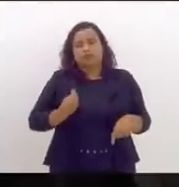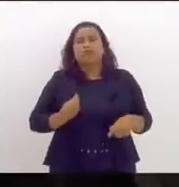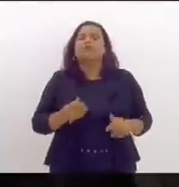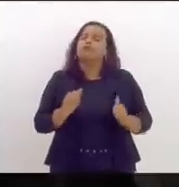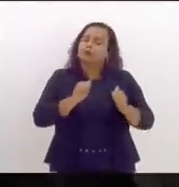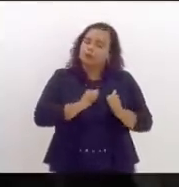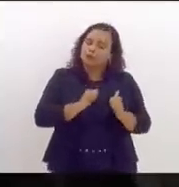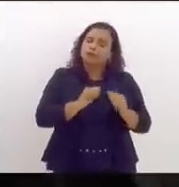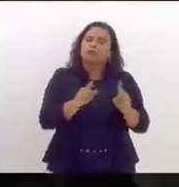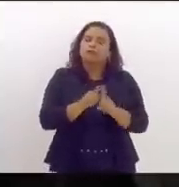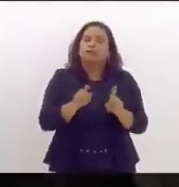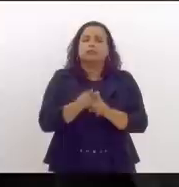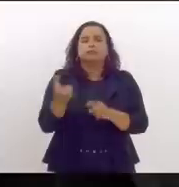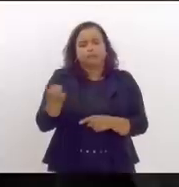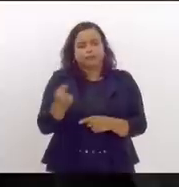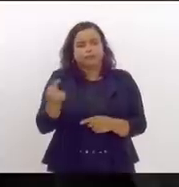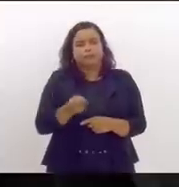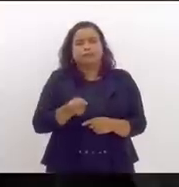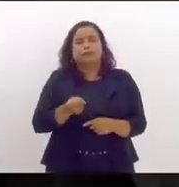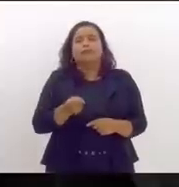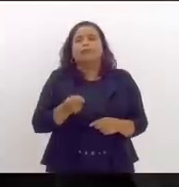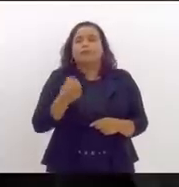pensionista de